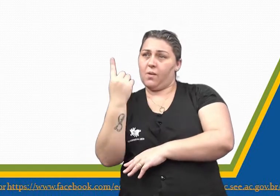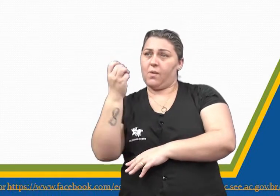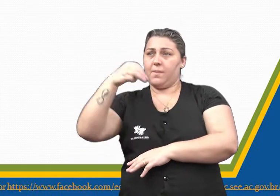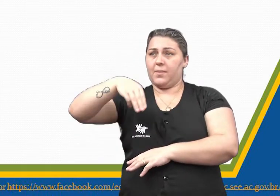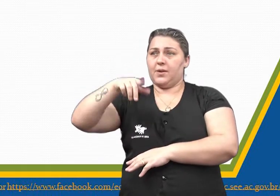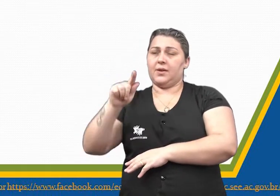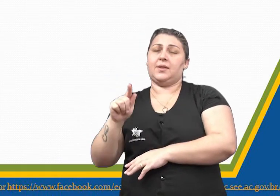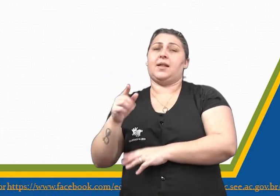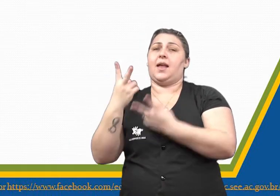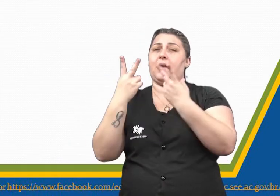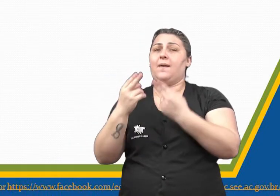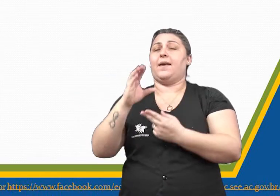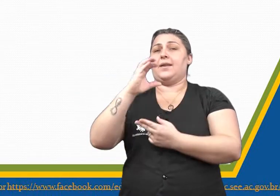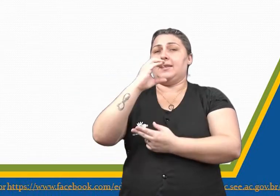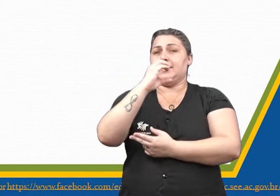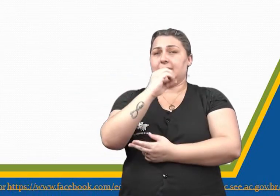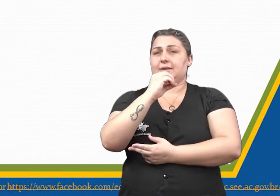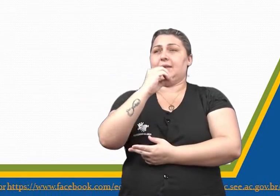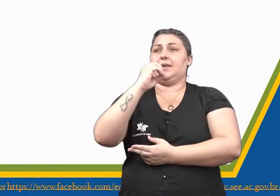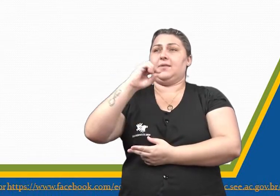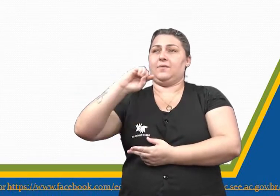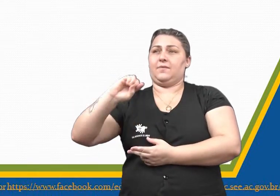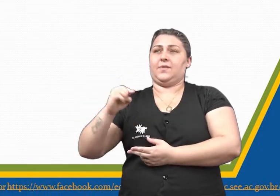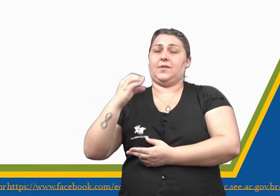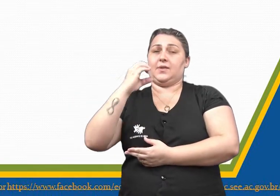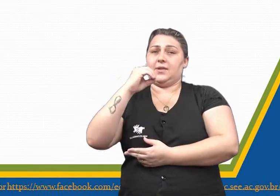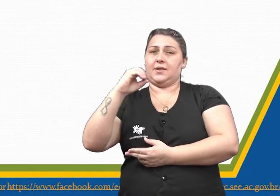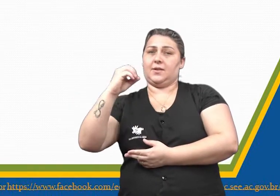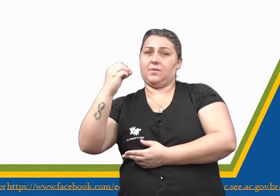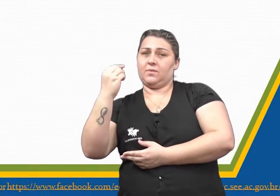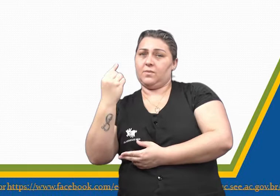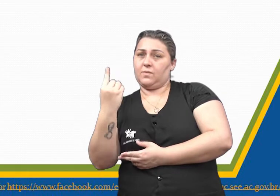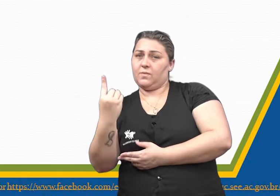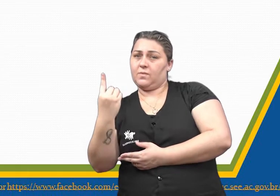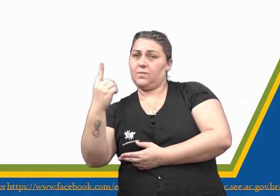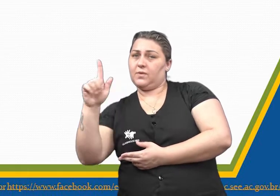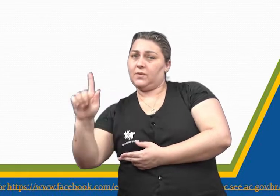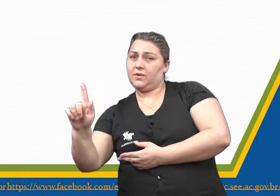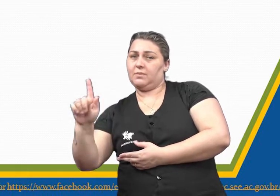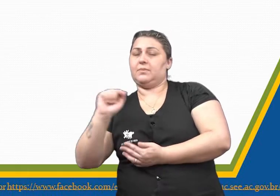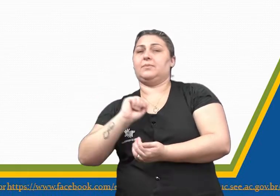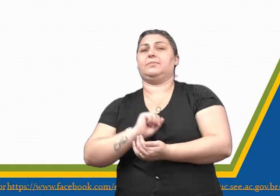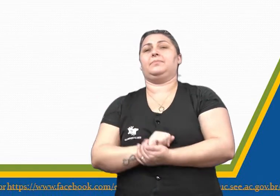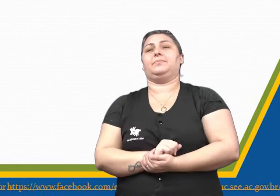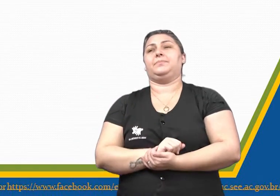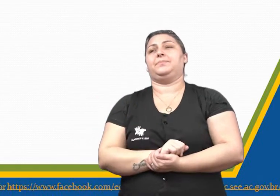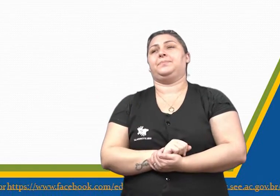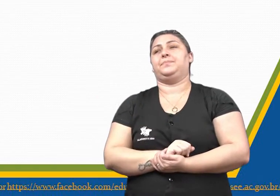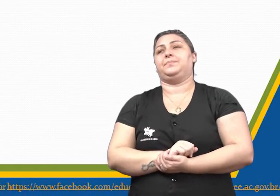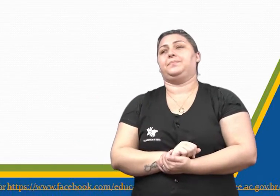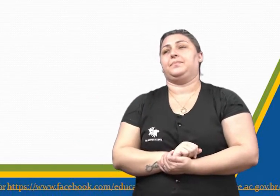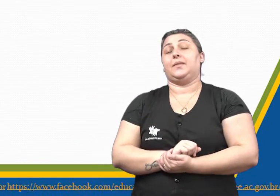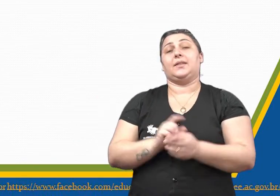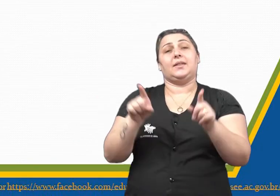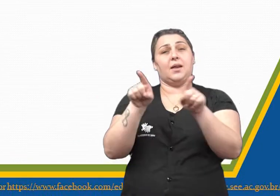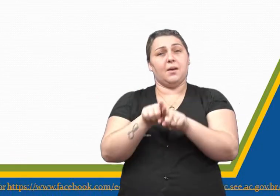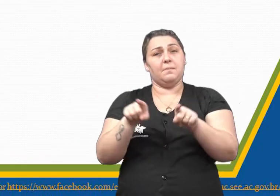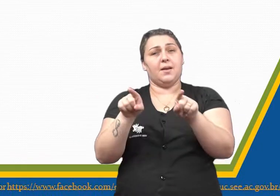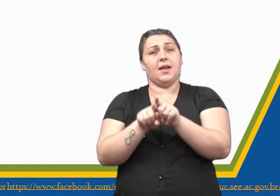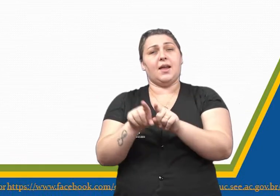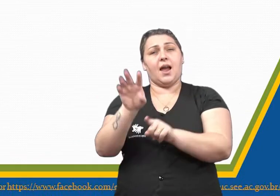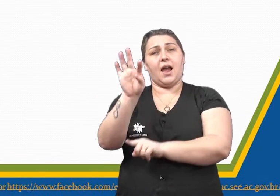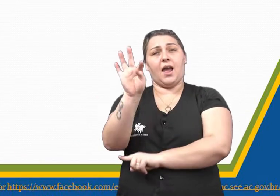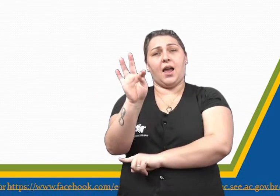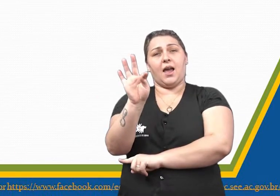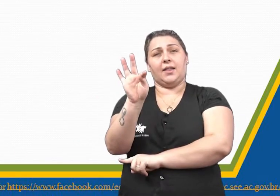miligrama corresponde à milésima parte de 1 grama. Nós temos